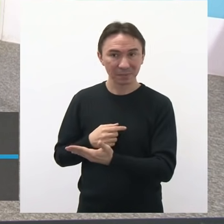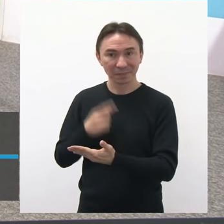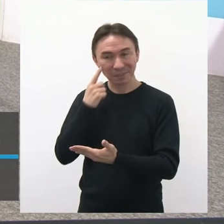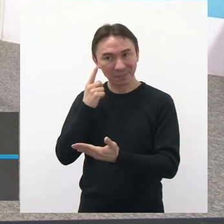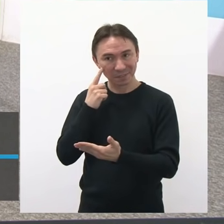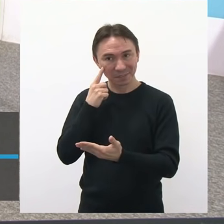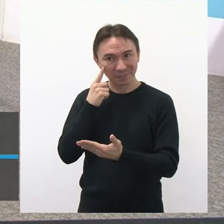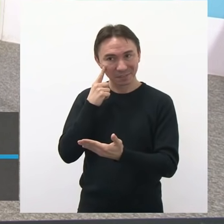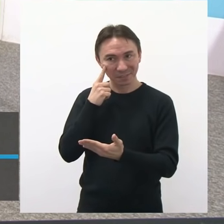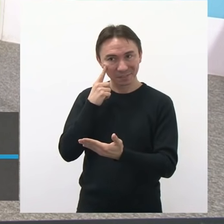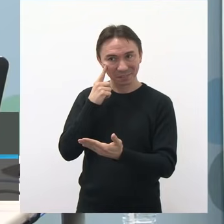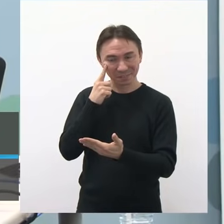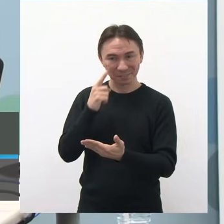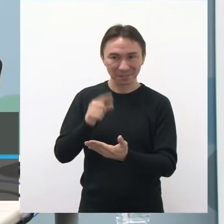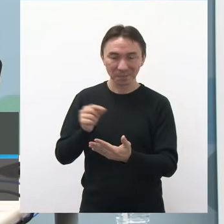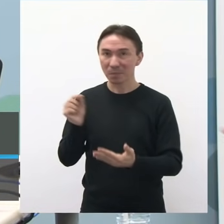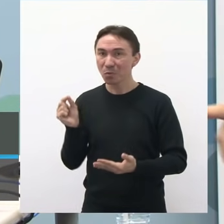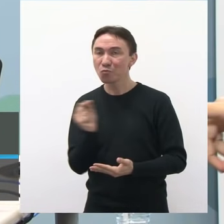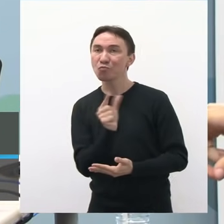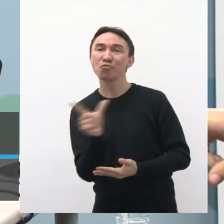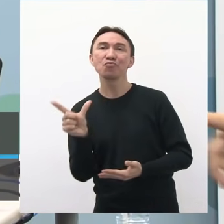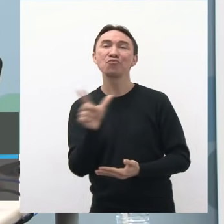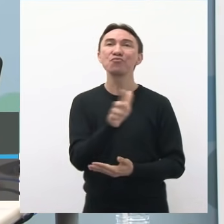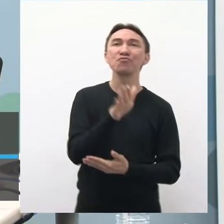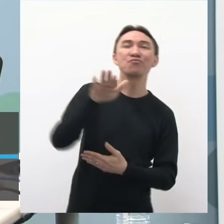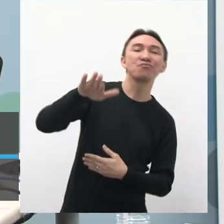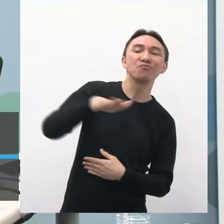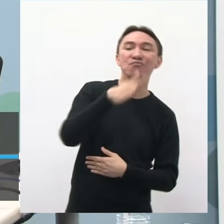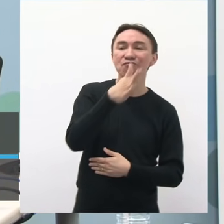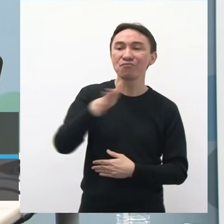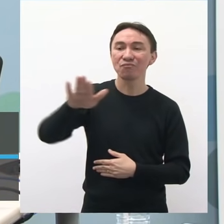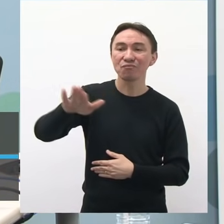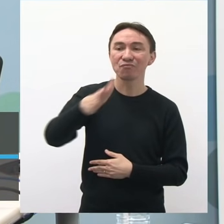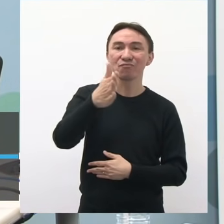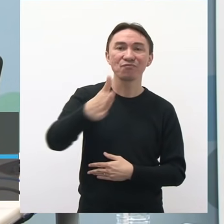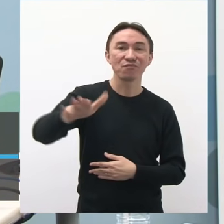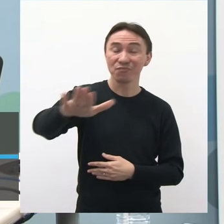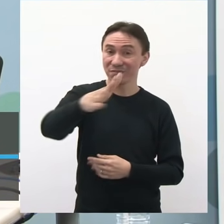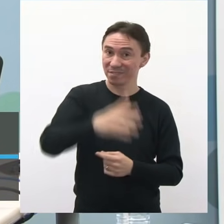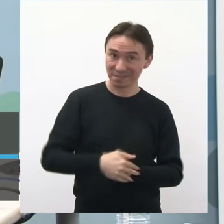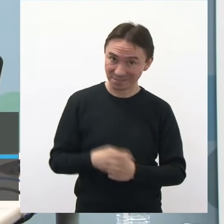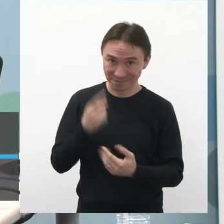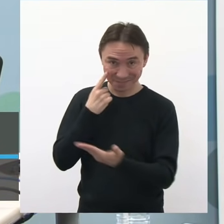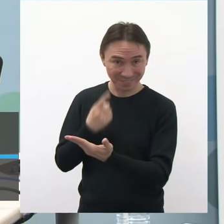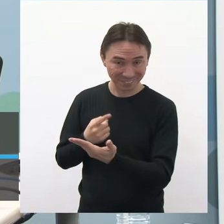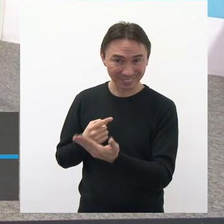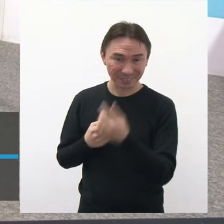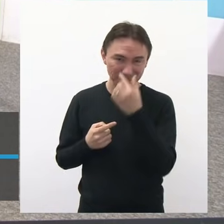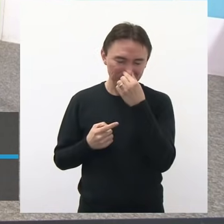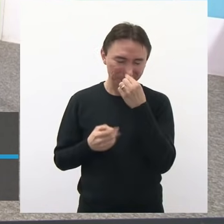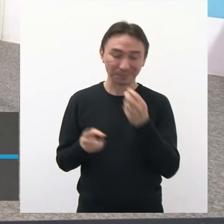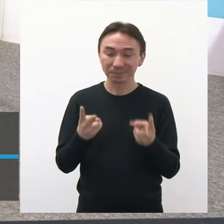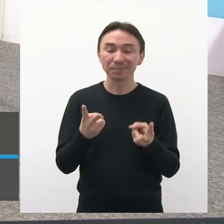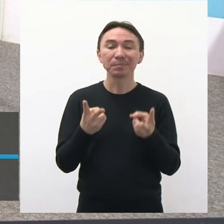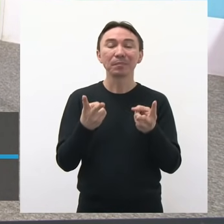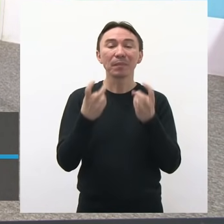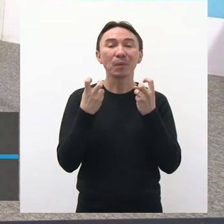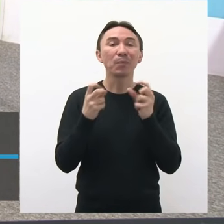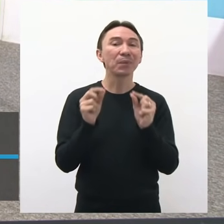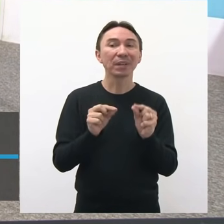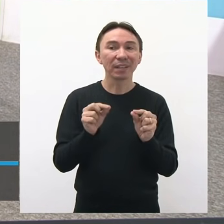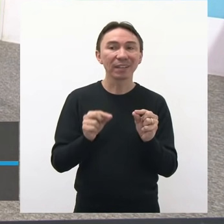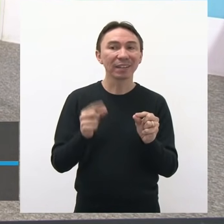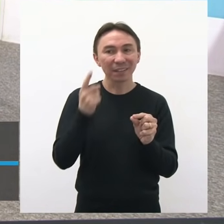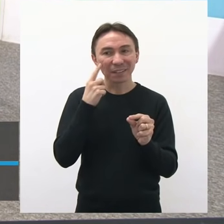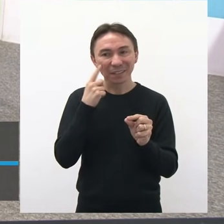voou mais longe. Tá voando ainda, inclusive. Tá voando ainda, vocês perceberam aqui, ó. Então... A gente percebeu numa coisa tão simples, né, que é